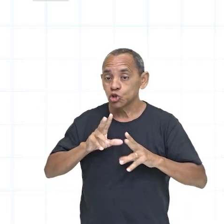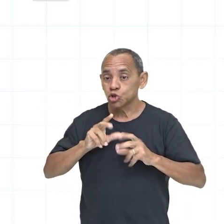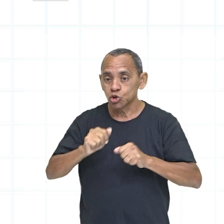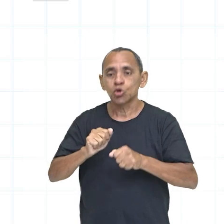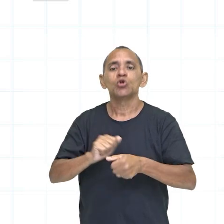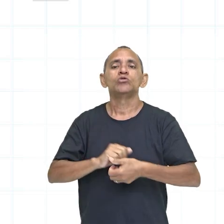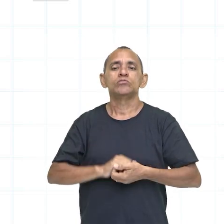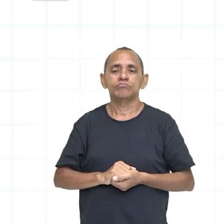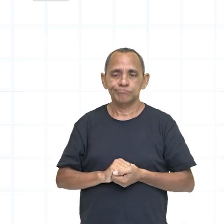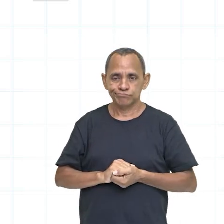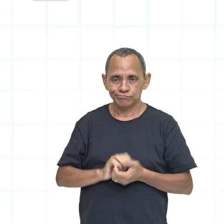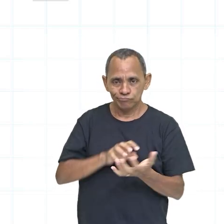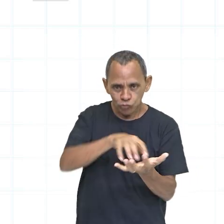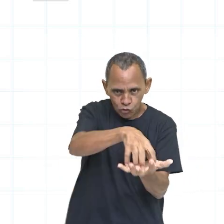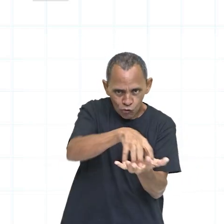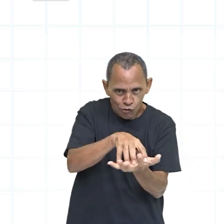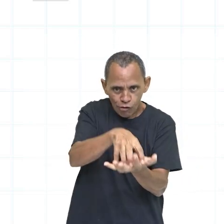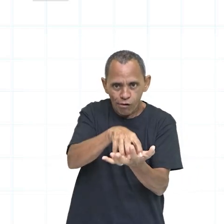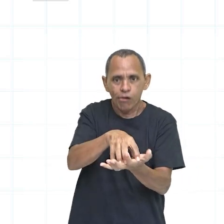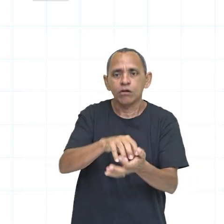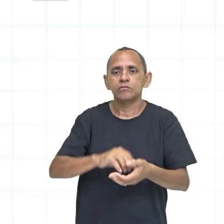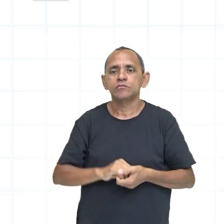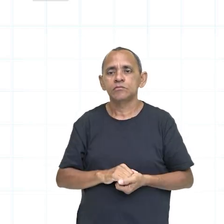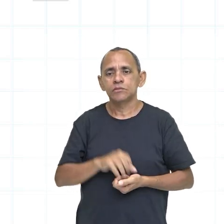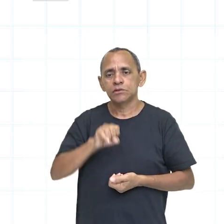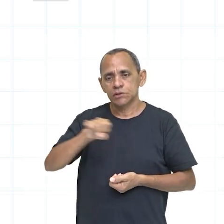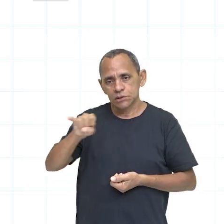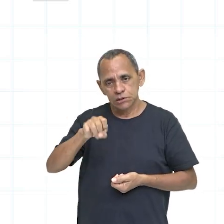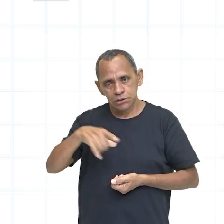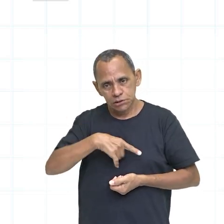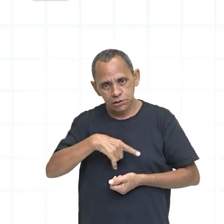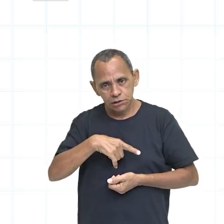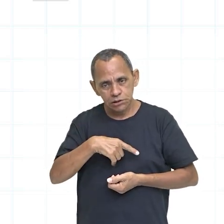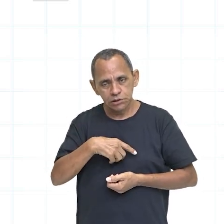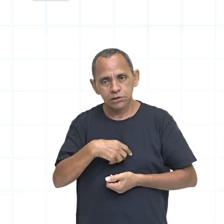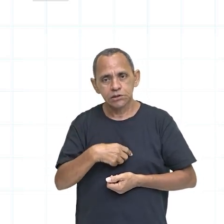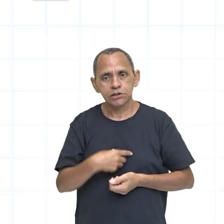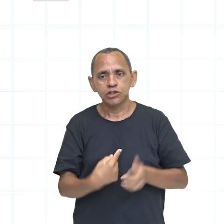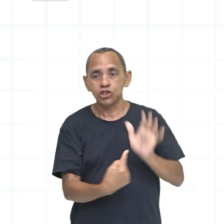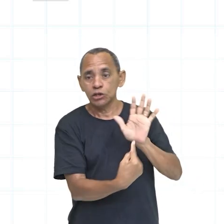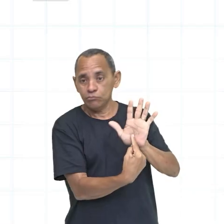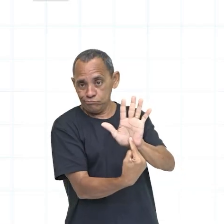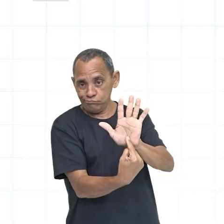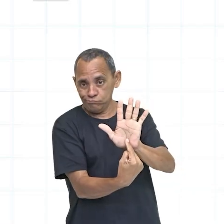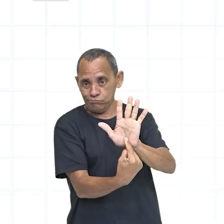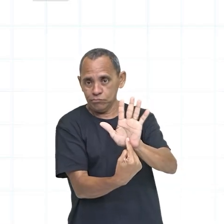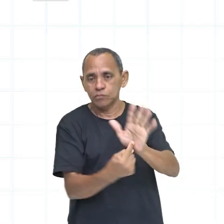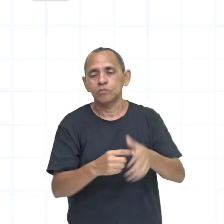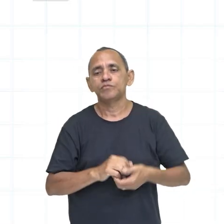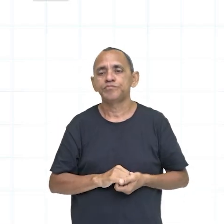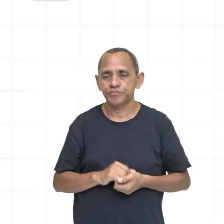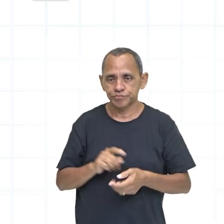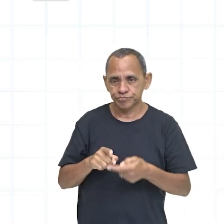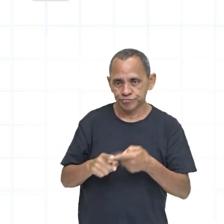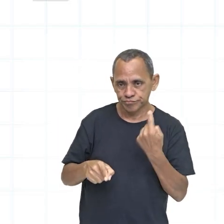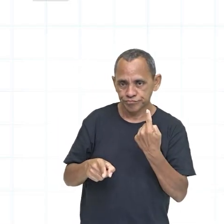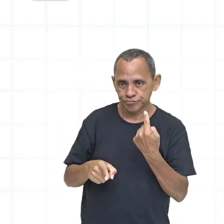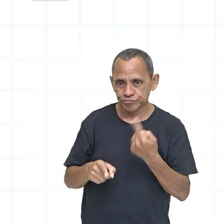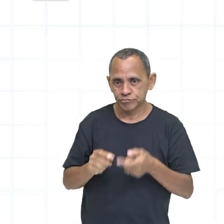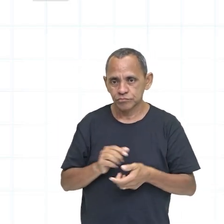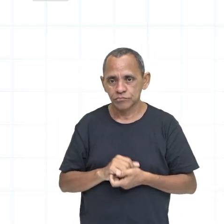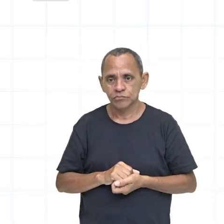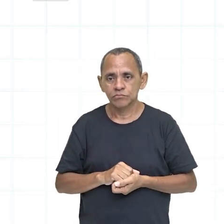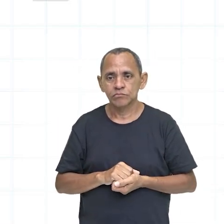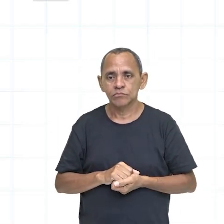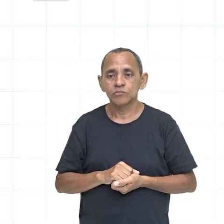veículo automotor. Se tiver só a placa, né, todo aquele sinal cortado é indicativo de proibição. Mas se tiver